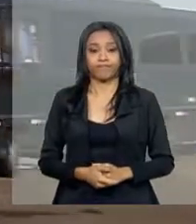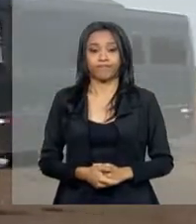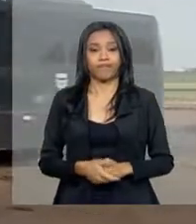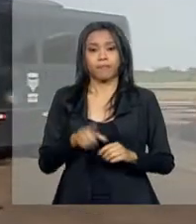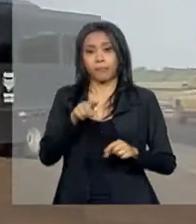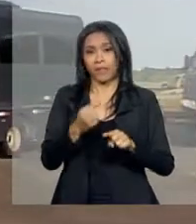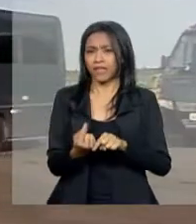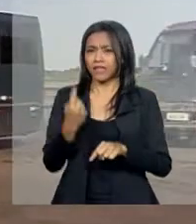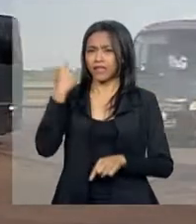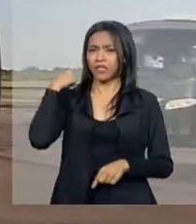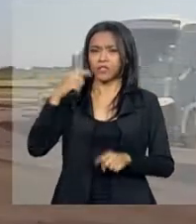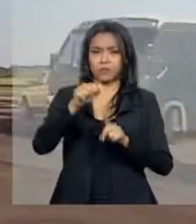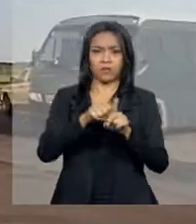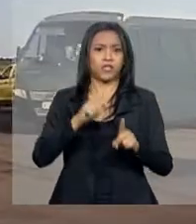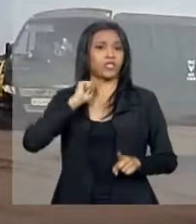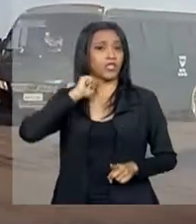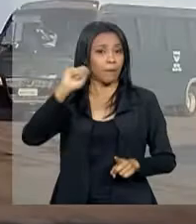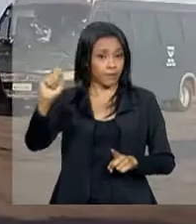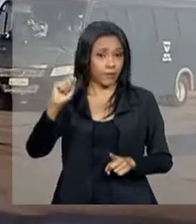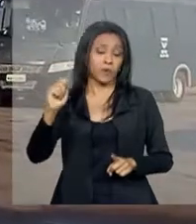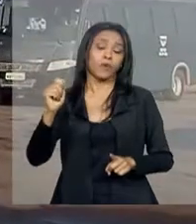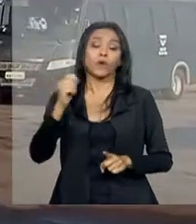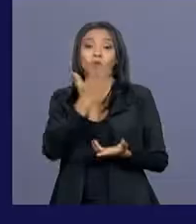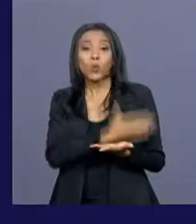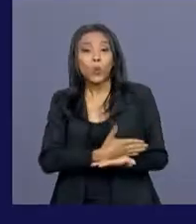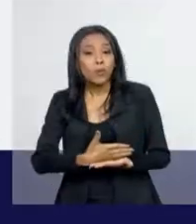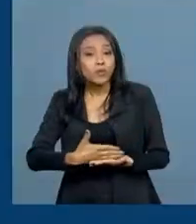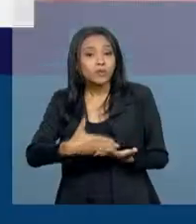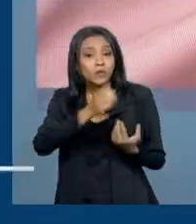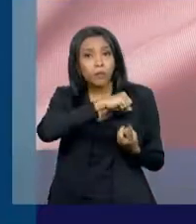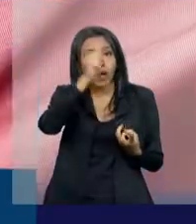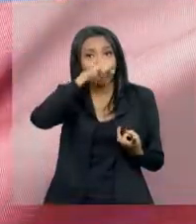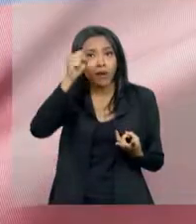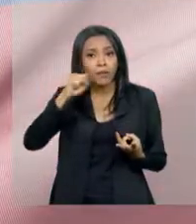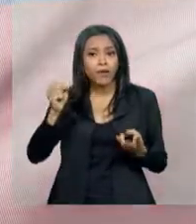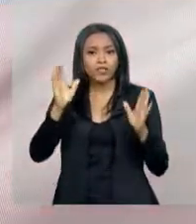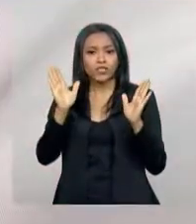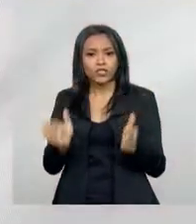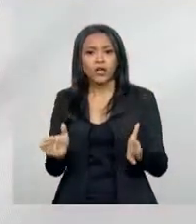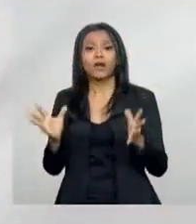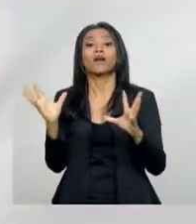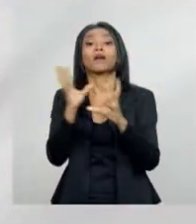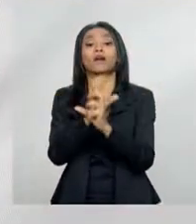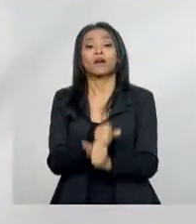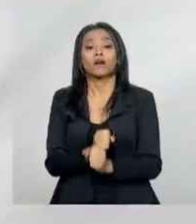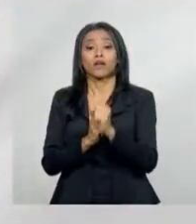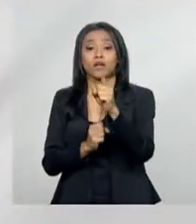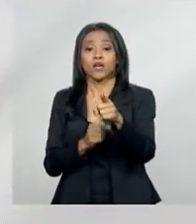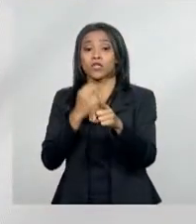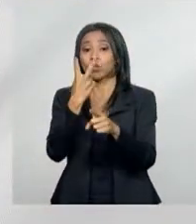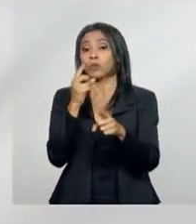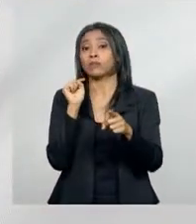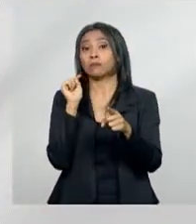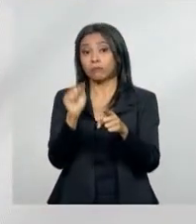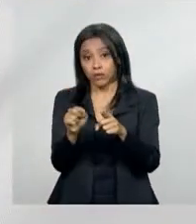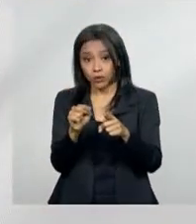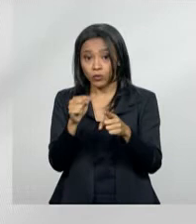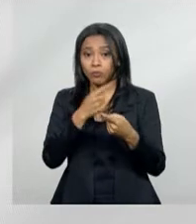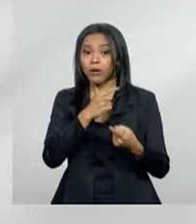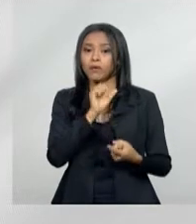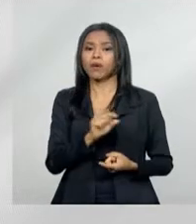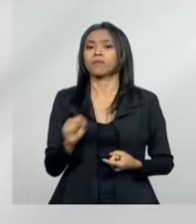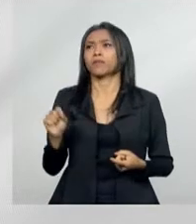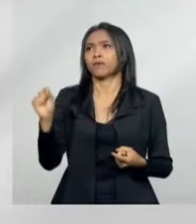Desde abril, quando o processo de interiorização começou, foram transferidos cerca de 2 mil imigrantes venezuelanos para